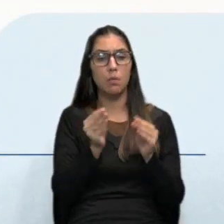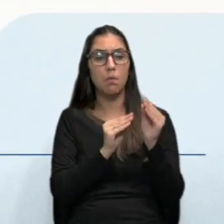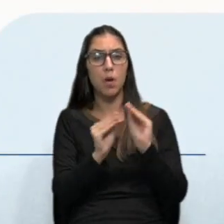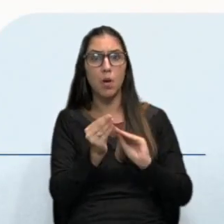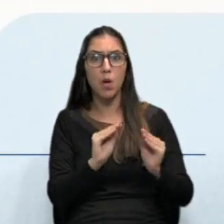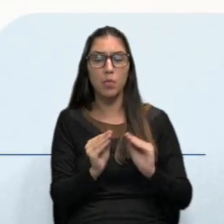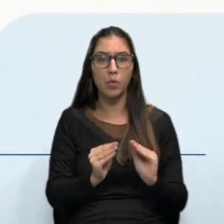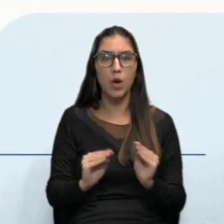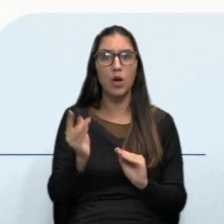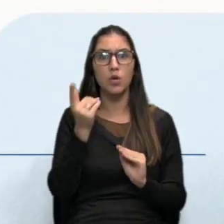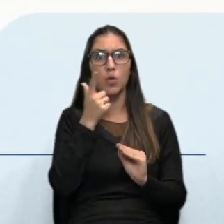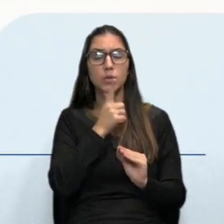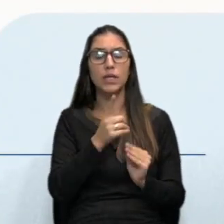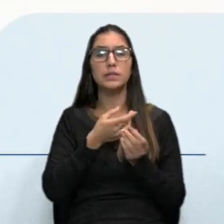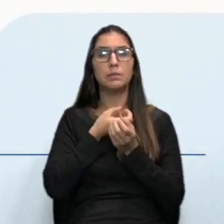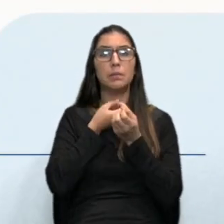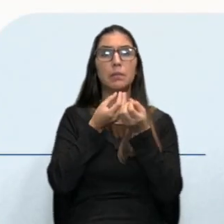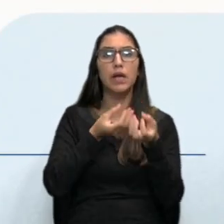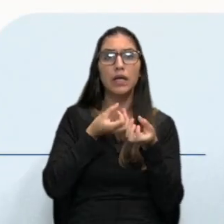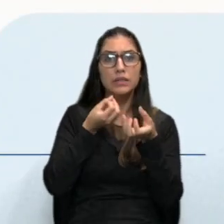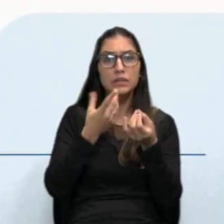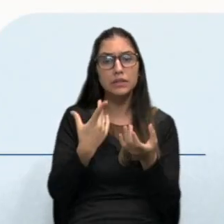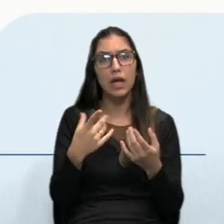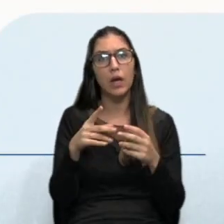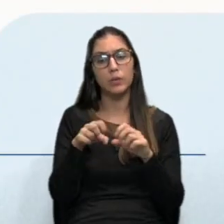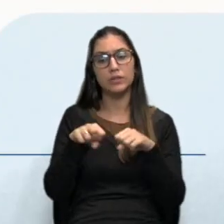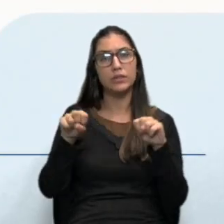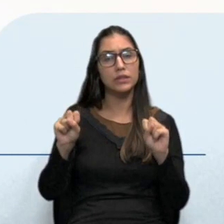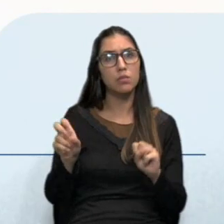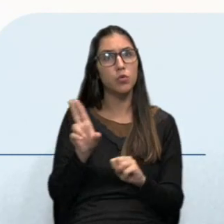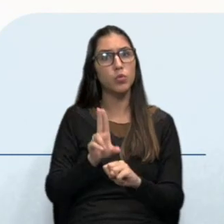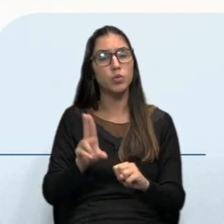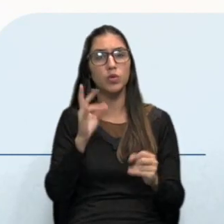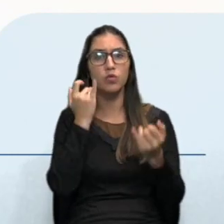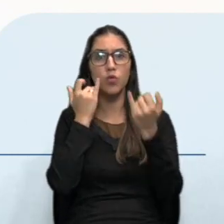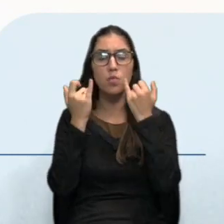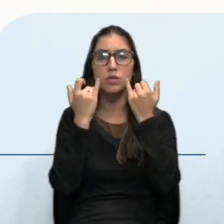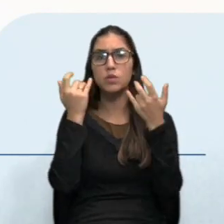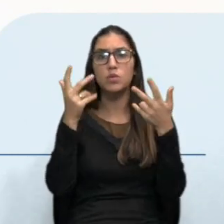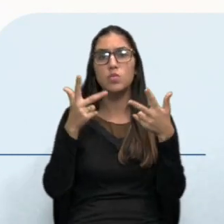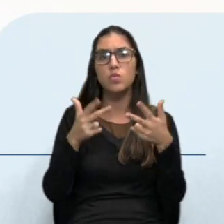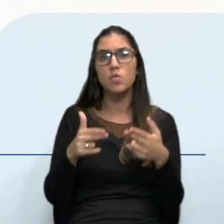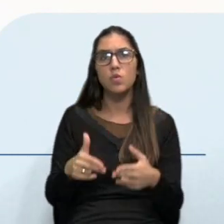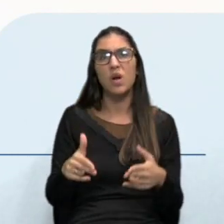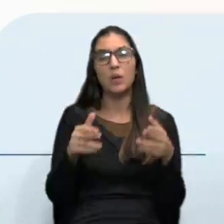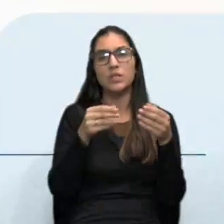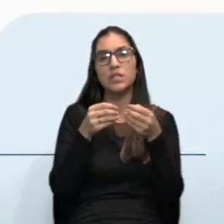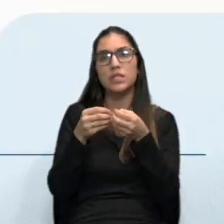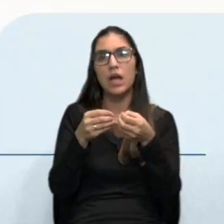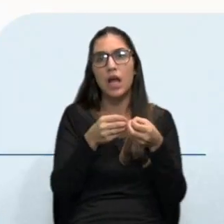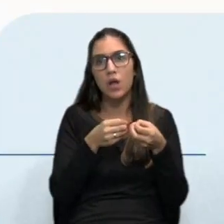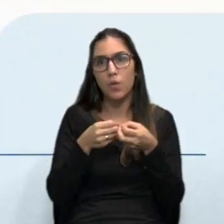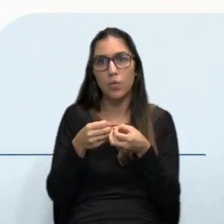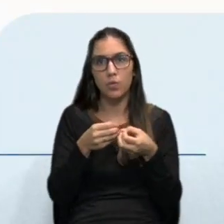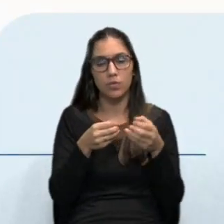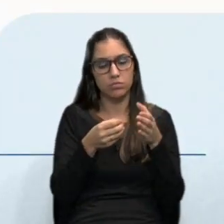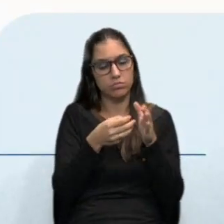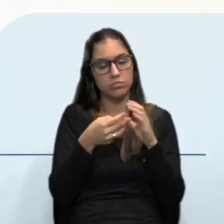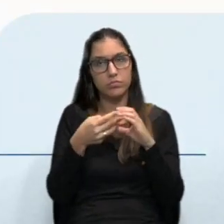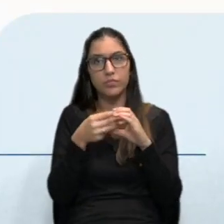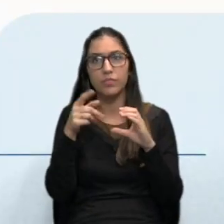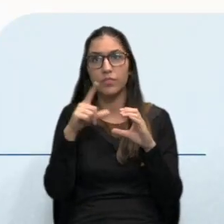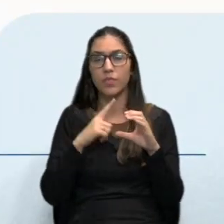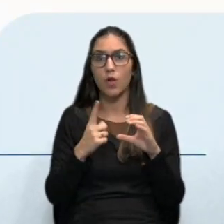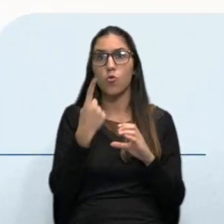gente consegue expressar esse sistema através de uma informação, como se fossem células. Digamos que você tem uma